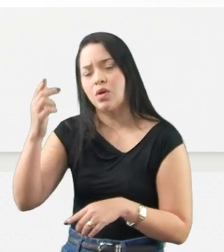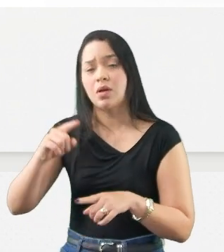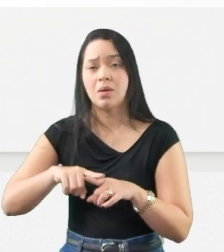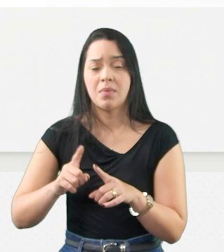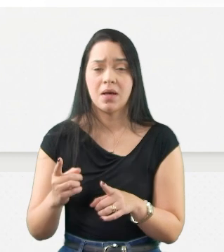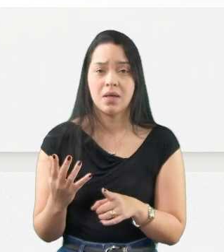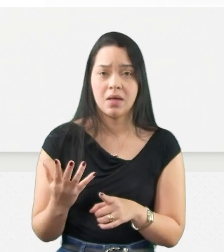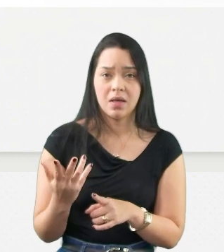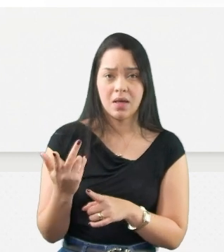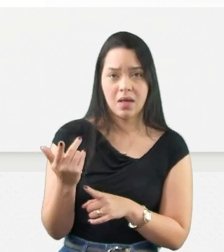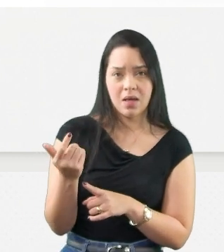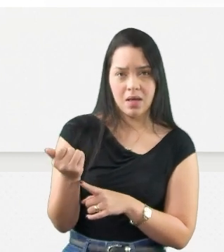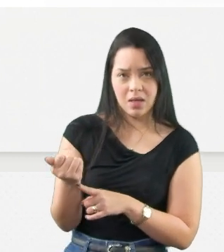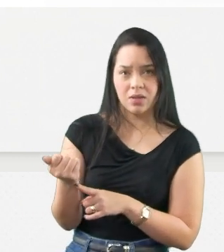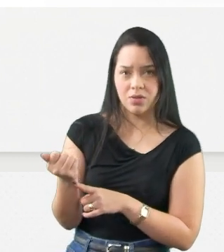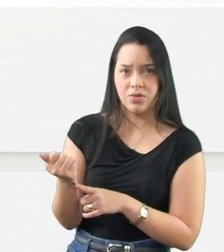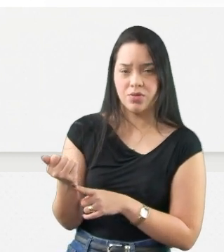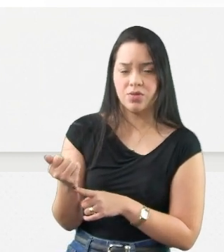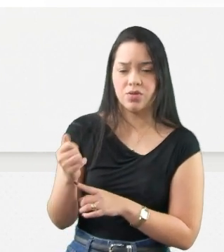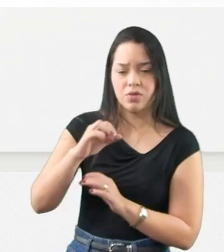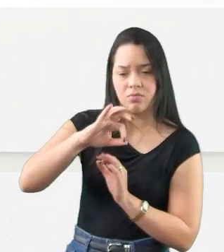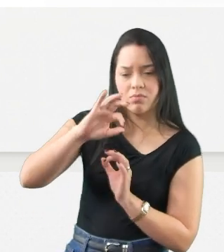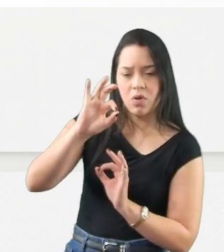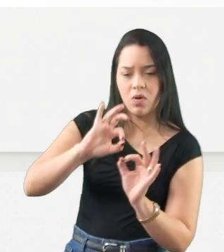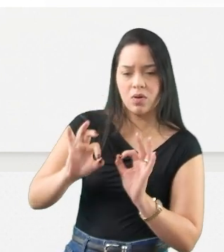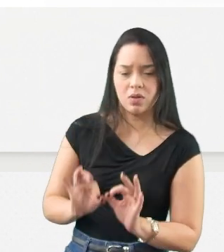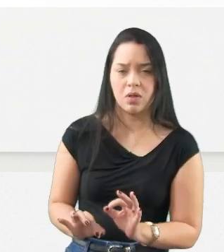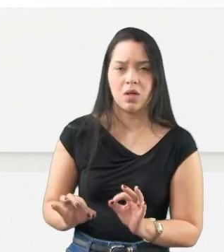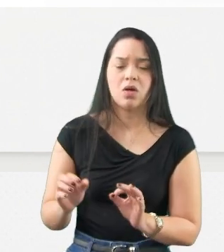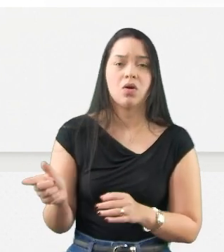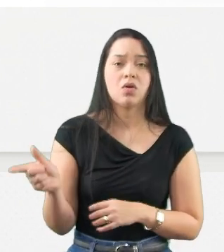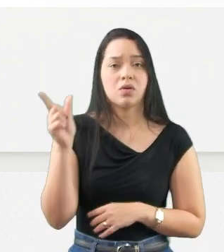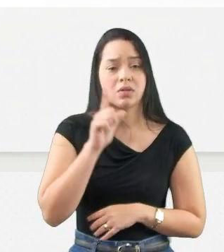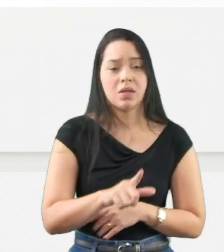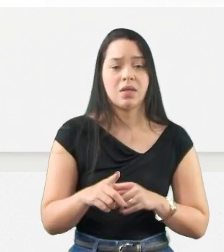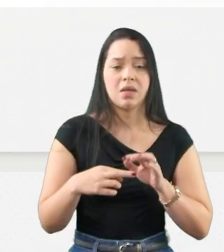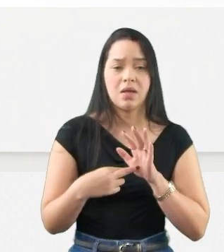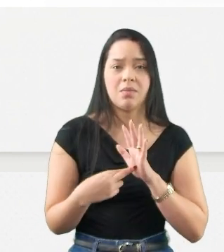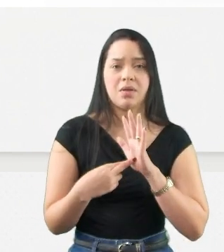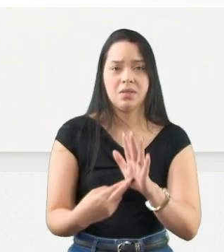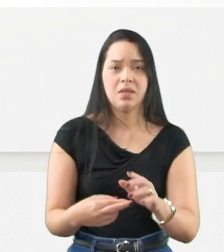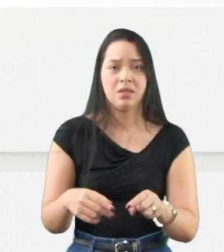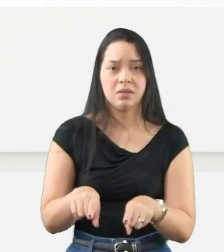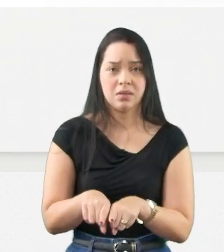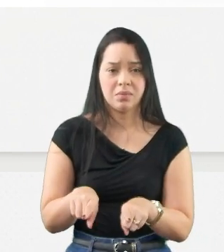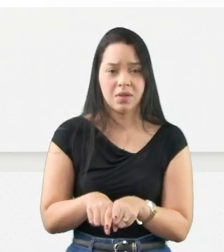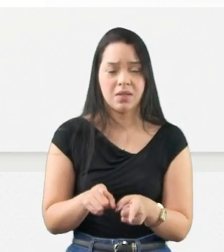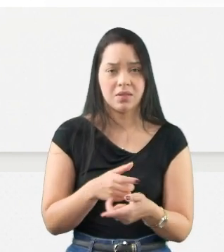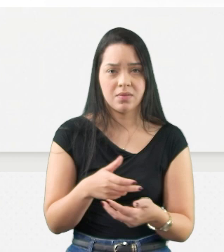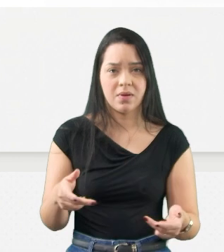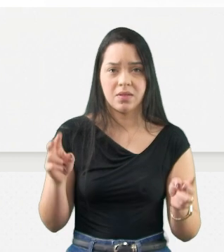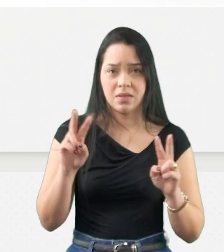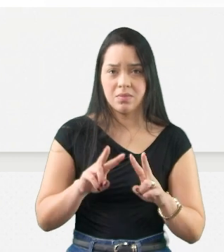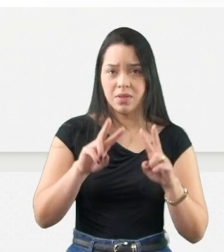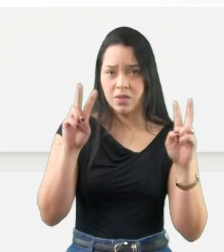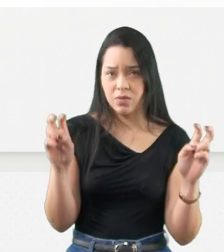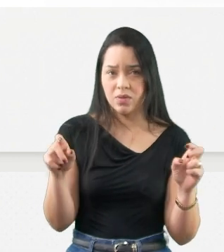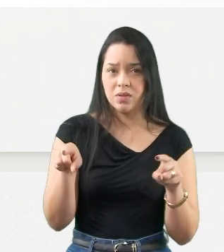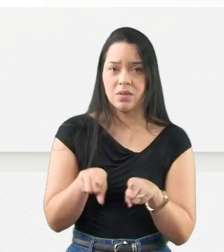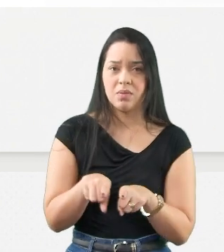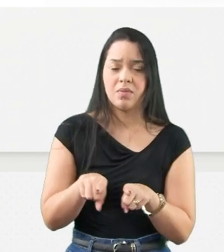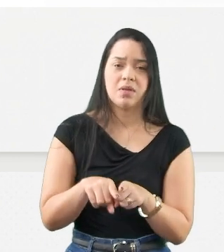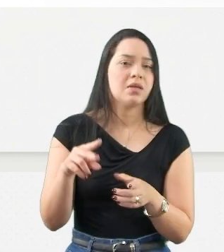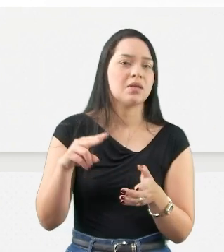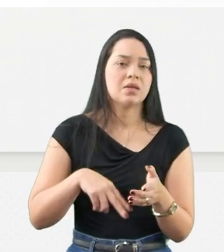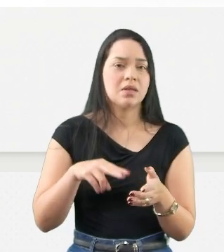arte, moldando, né, no viés, na perspectiva da arte, consegue representar essas expressões, né? E aí a gente lê um